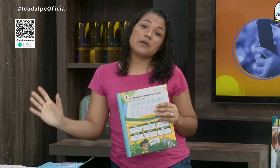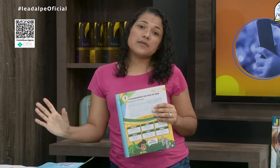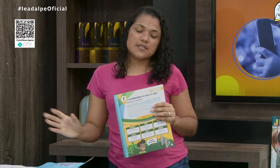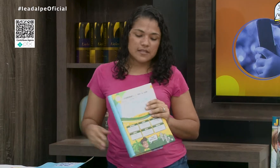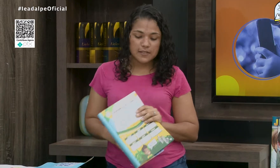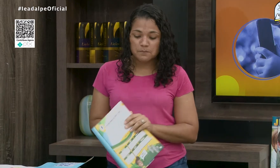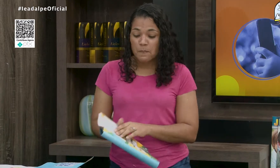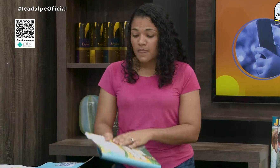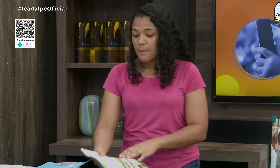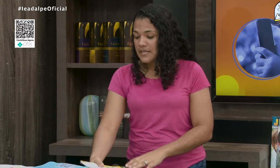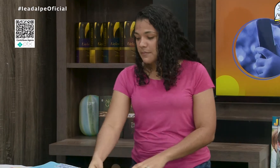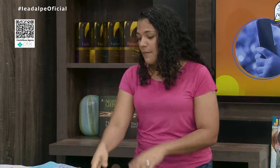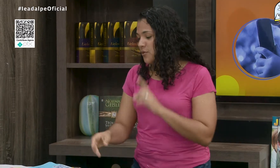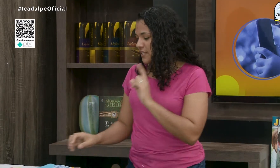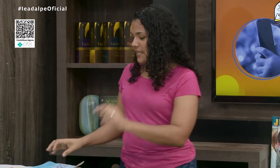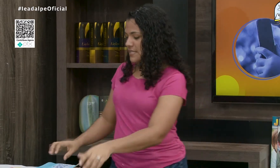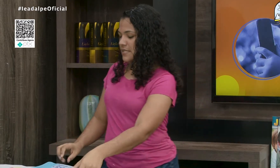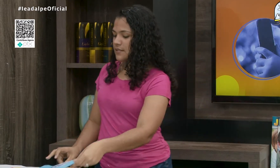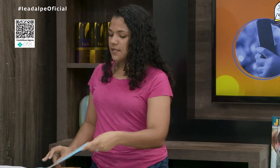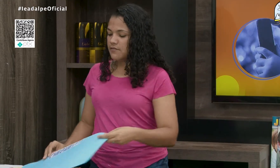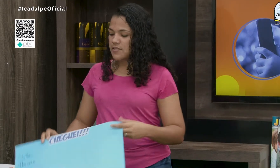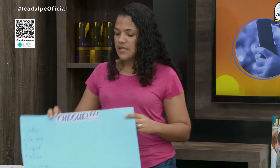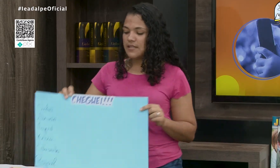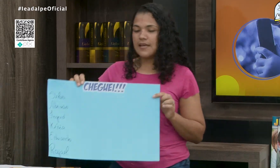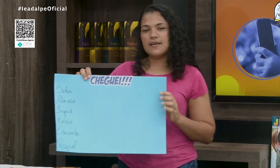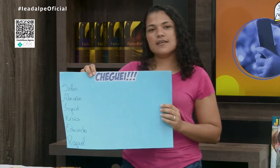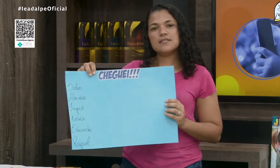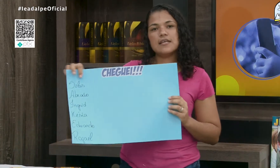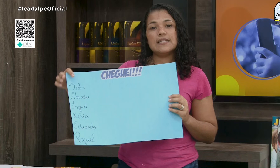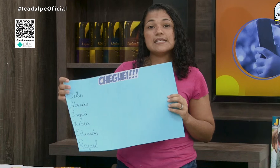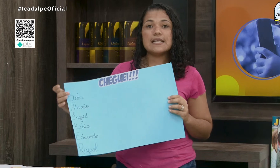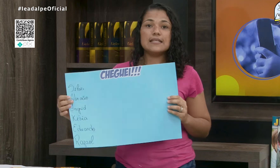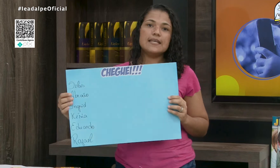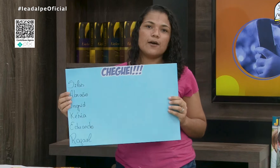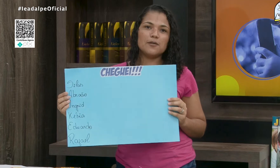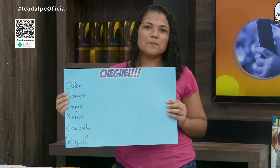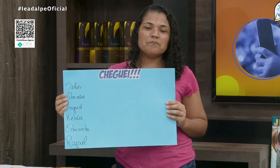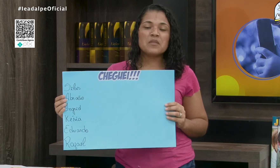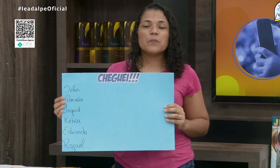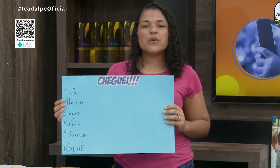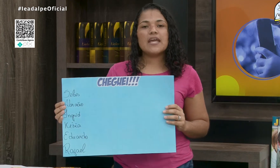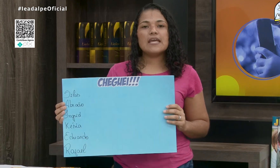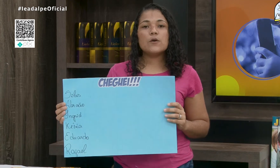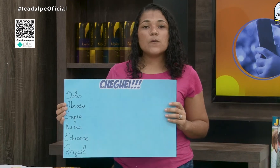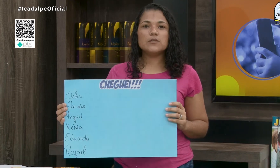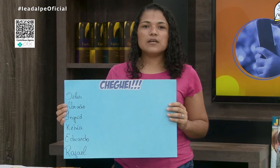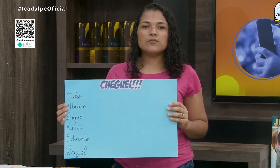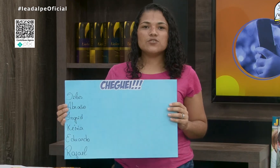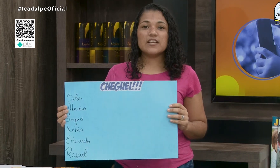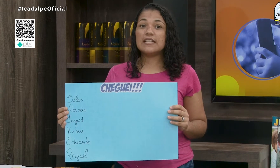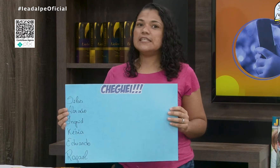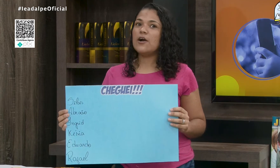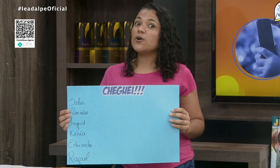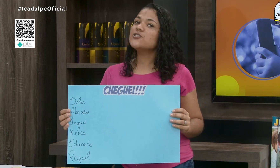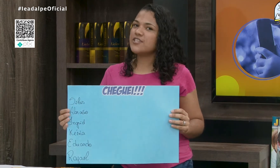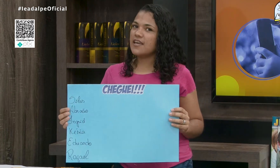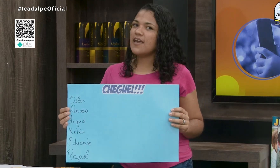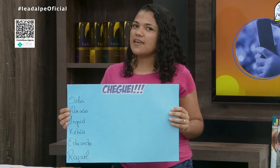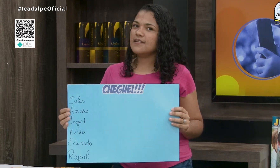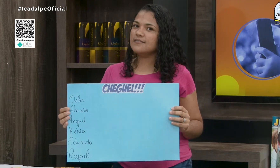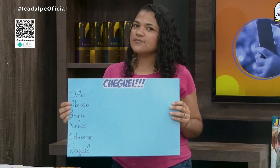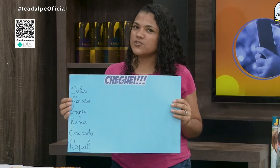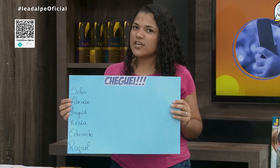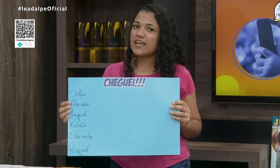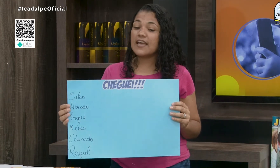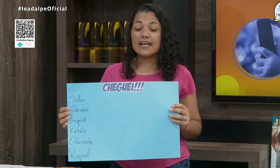controlar a frequência dele. Mas também é muito interessante que você tenha isso aqui na sala de aula. Porque aí, quando o aluno chegar, tia, ó,